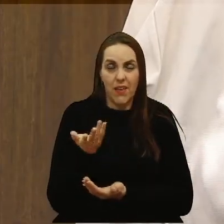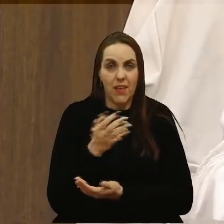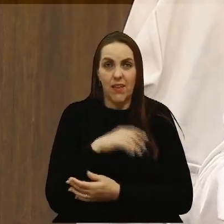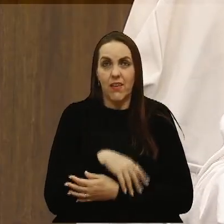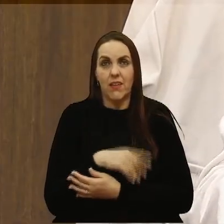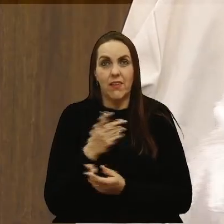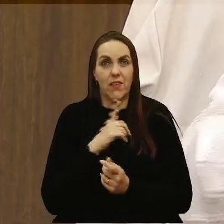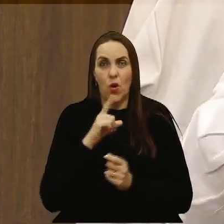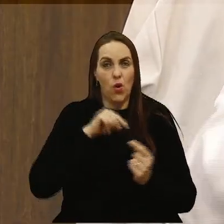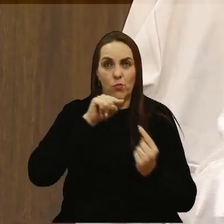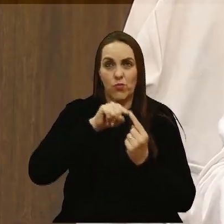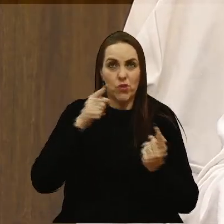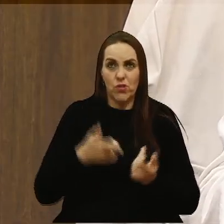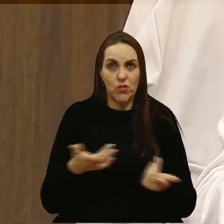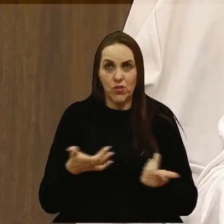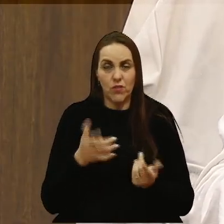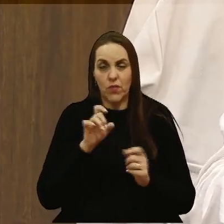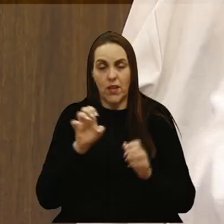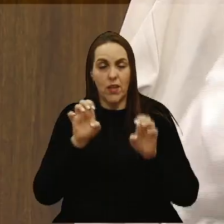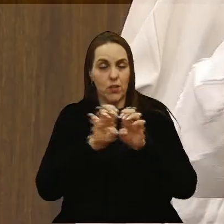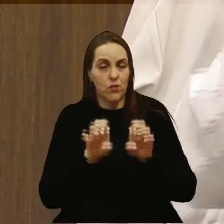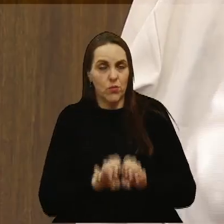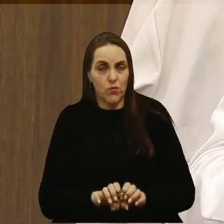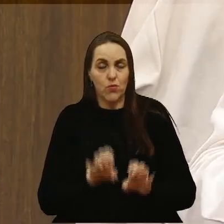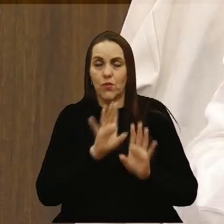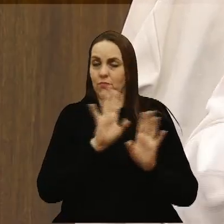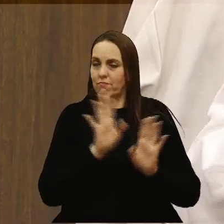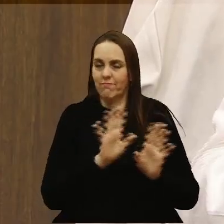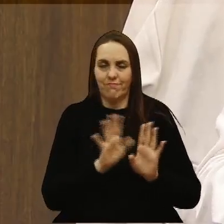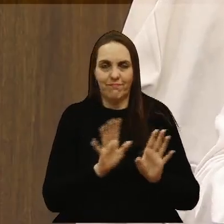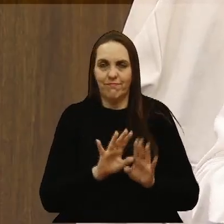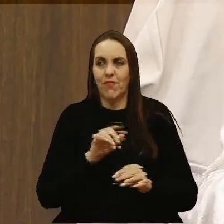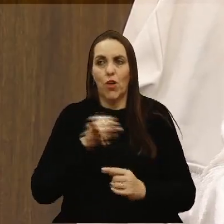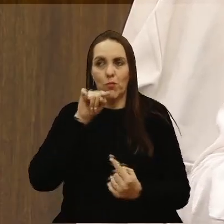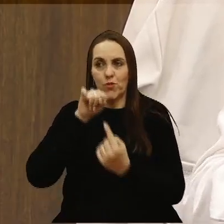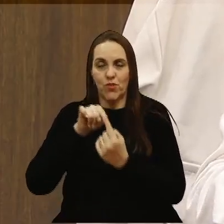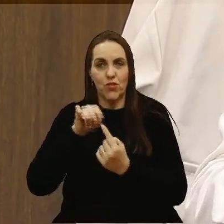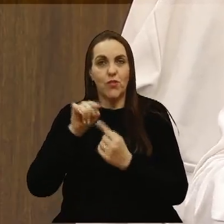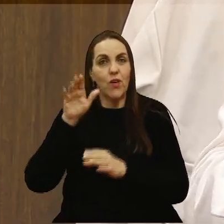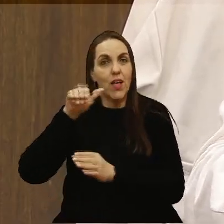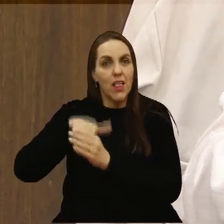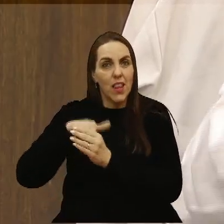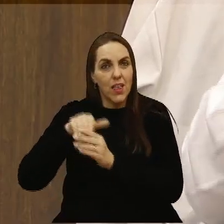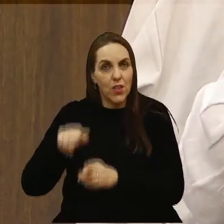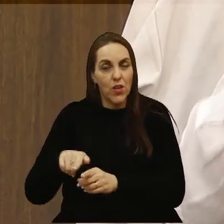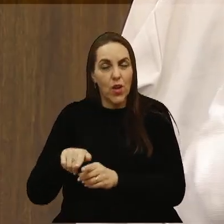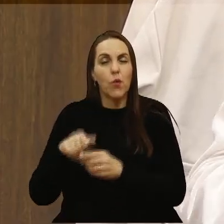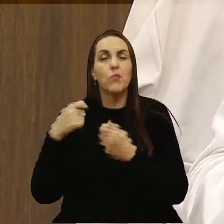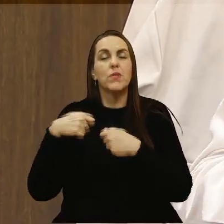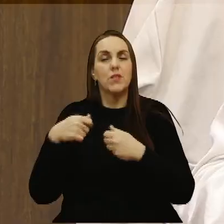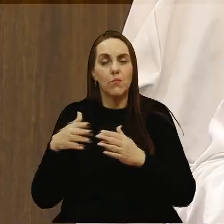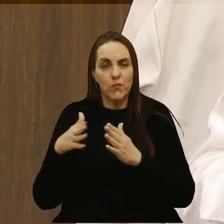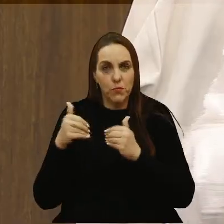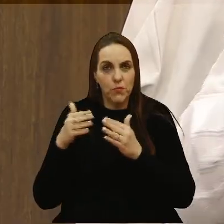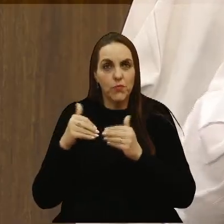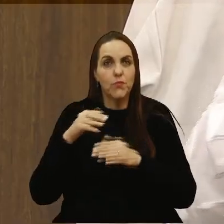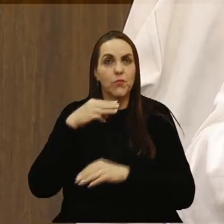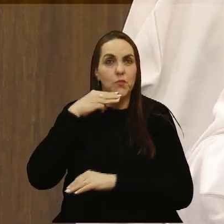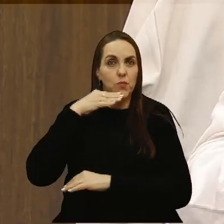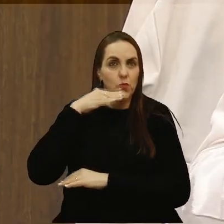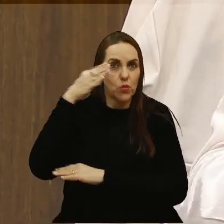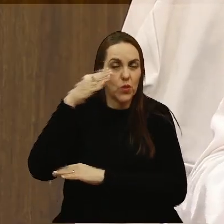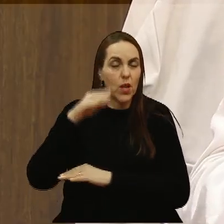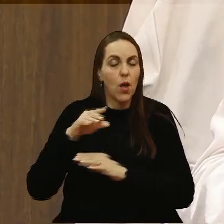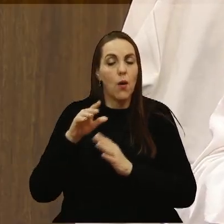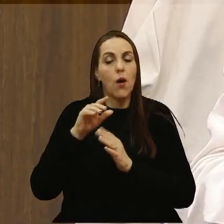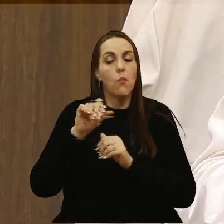Então não tem fim estruturante, tem exclusivo fim eleitoral e nós precisamos clamar, vereador Bortola, por uma alteração no modelo de